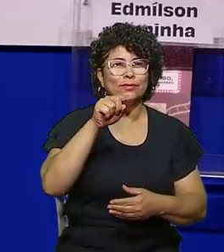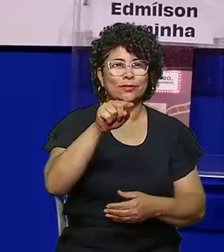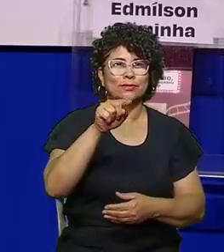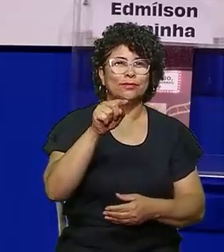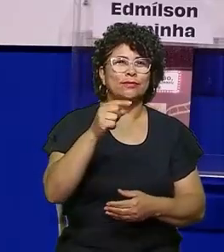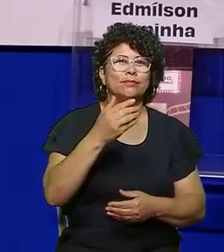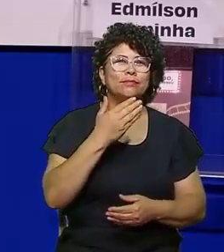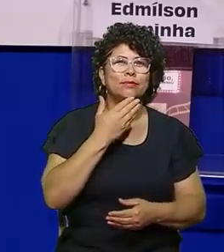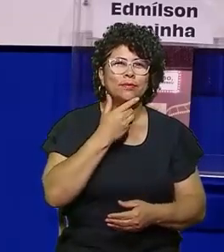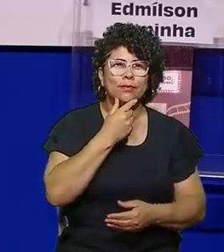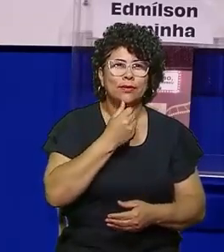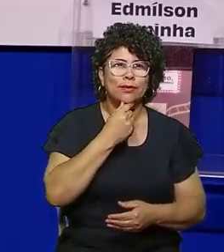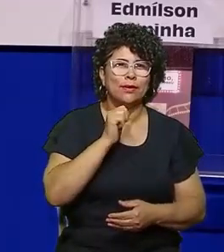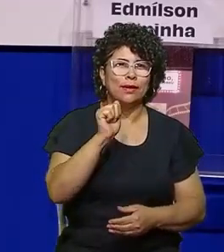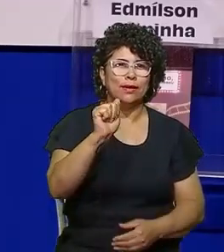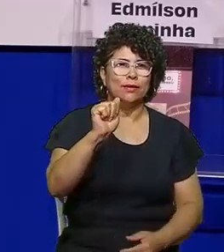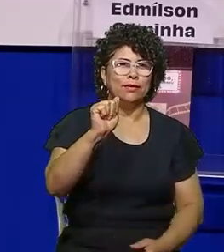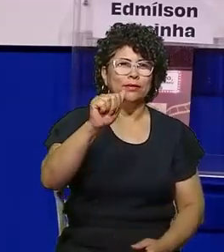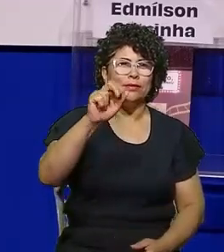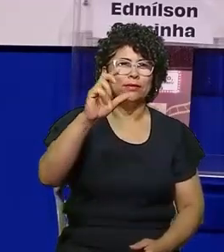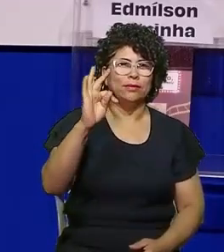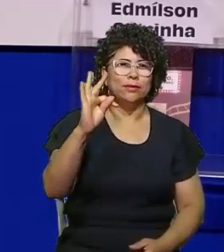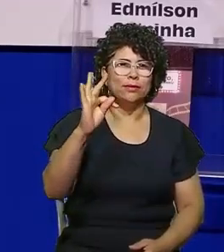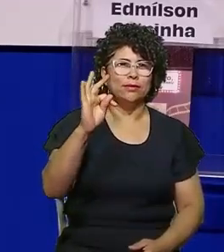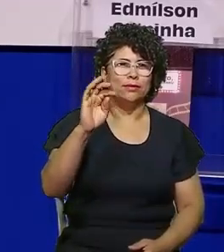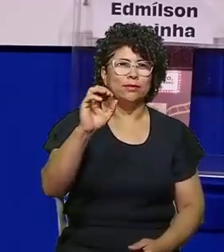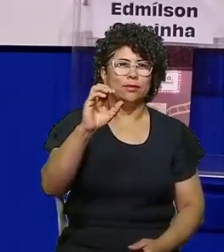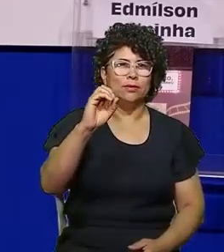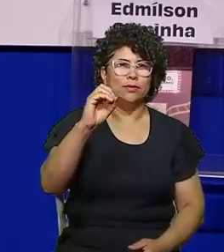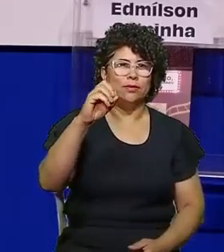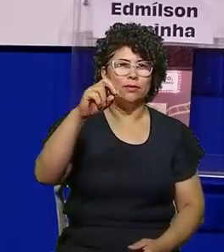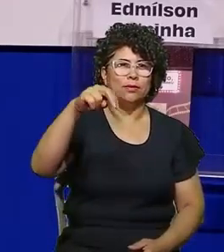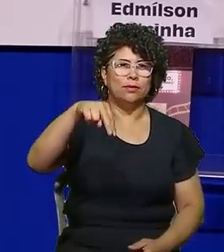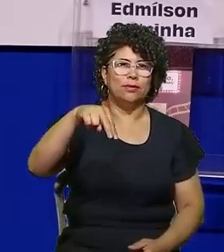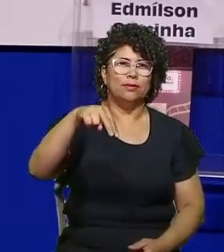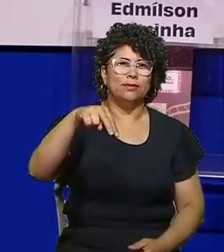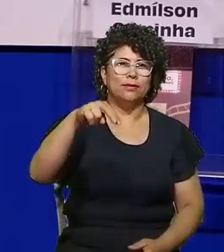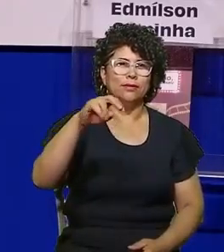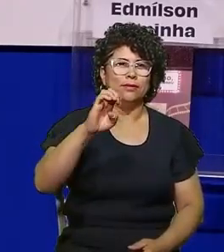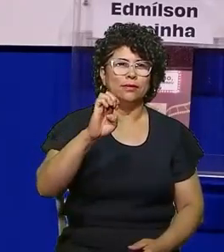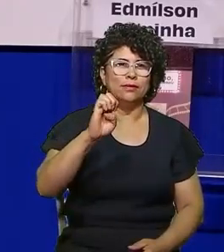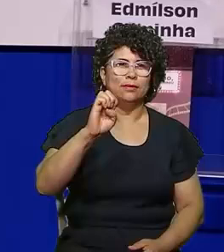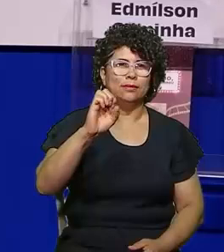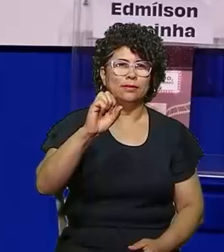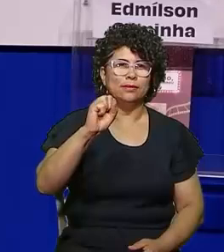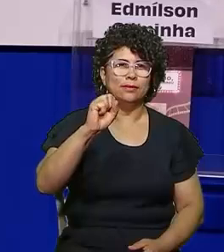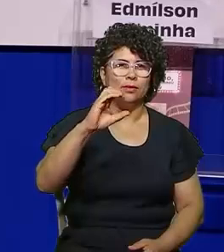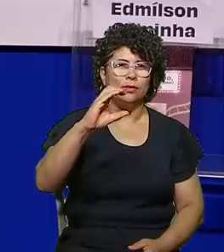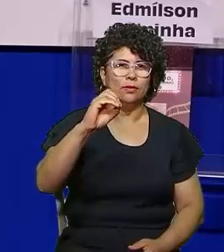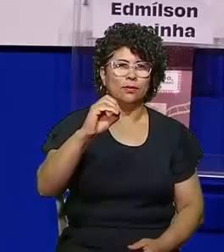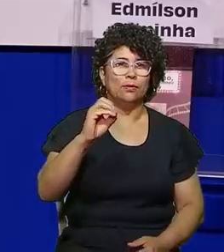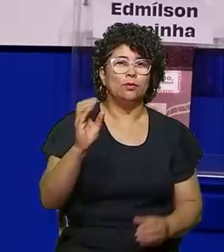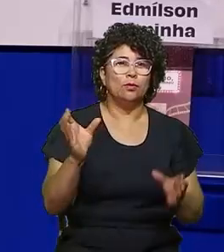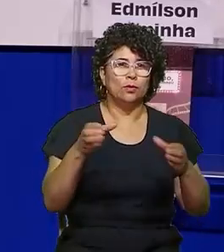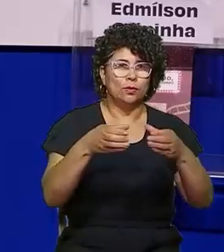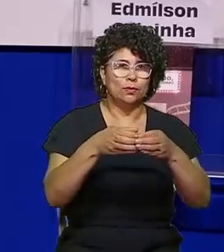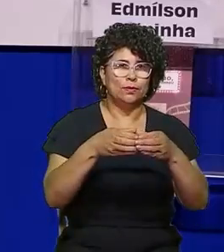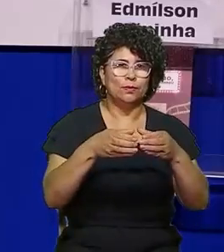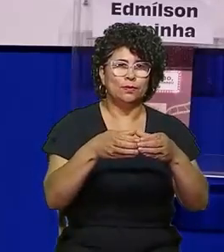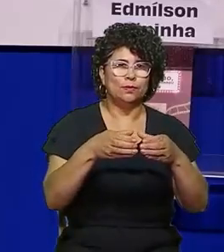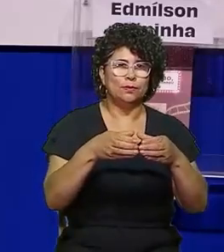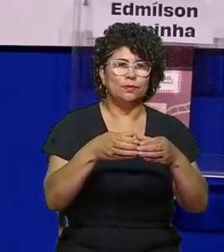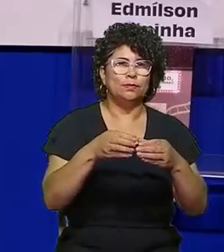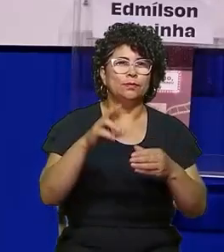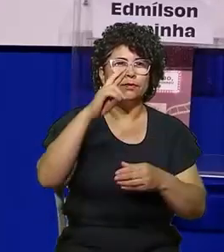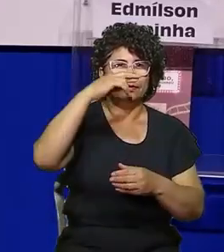é Pedro Drummond, um homem branco que possui cabelos curtos rente à cabeça de tom grisalho apenas nas laterais da cabeça. Possui barba